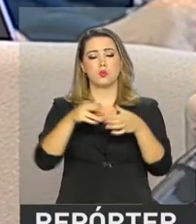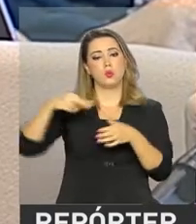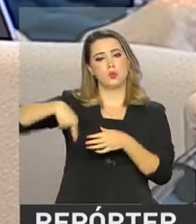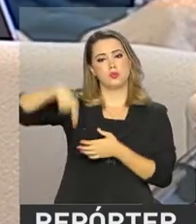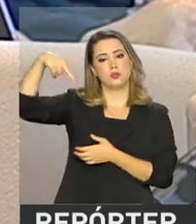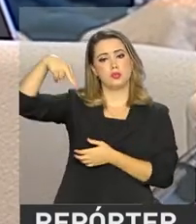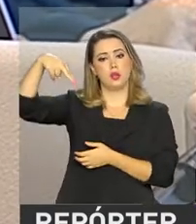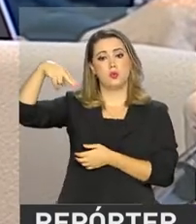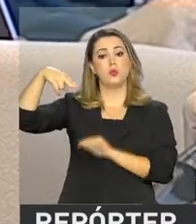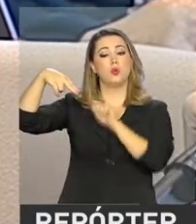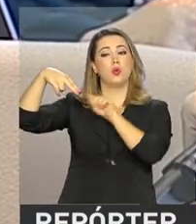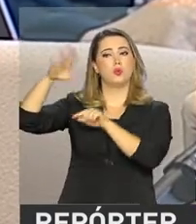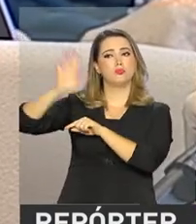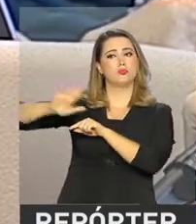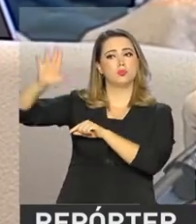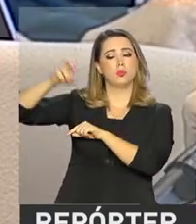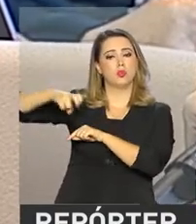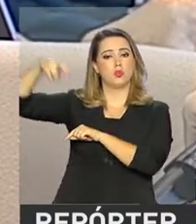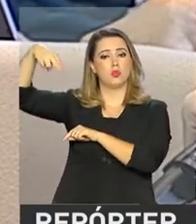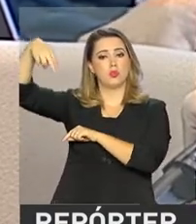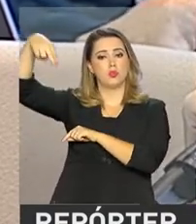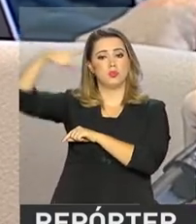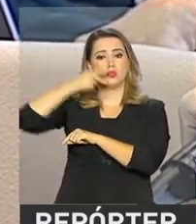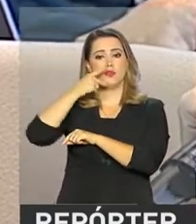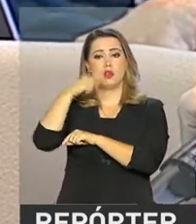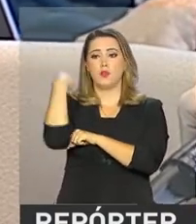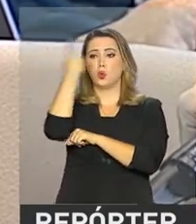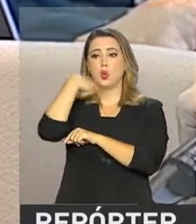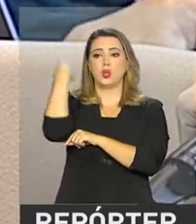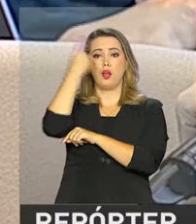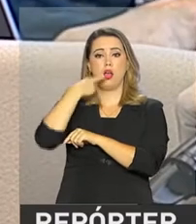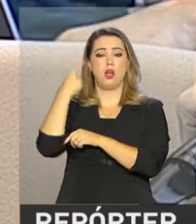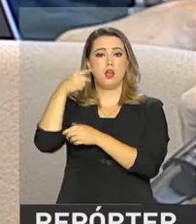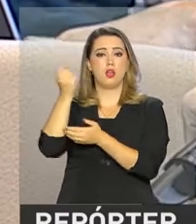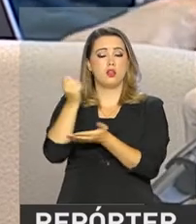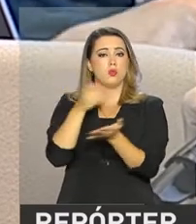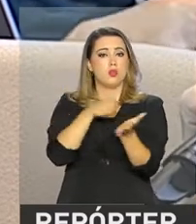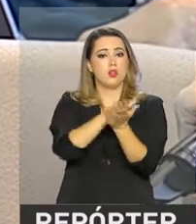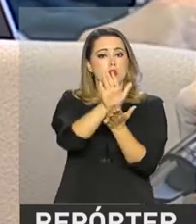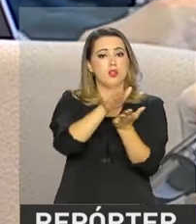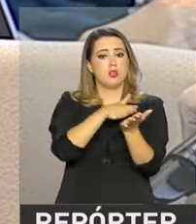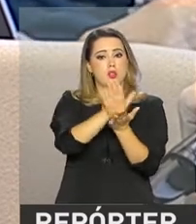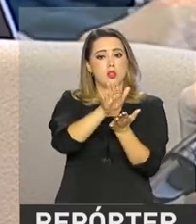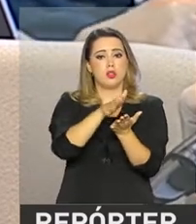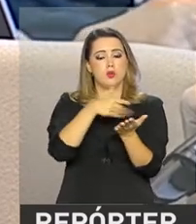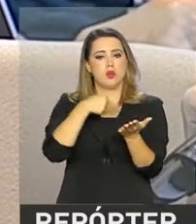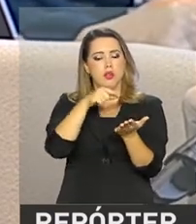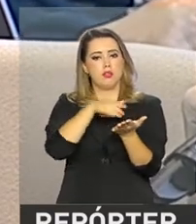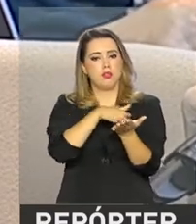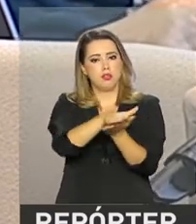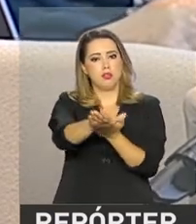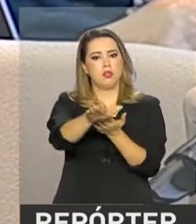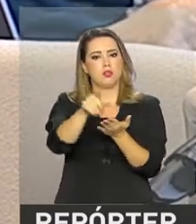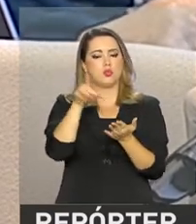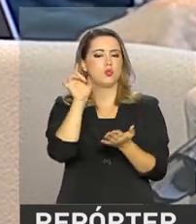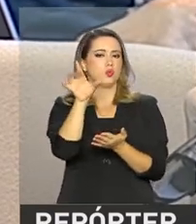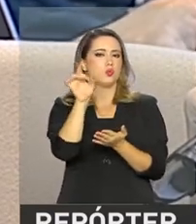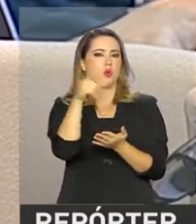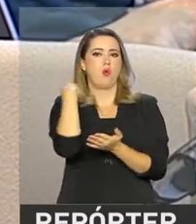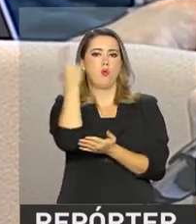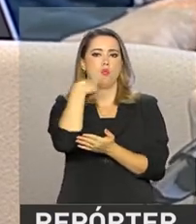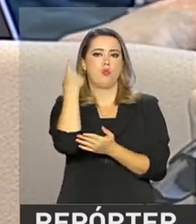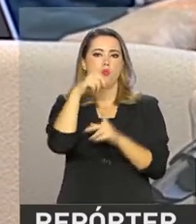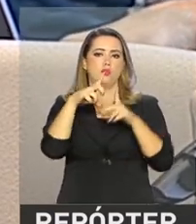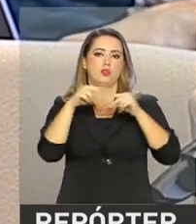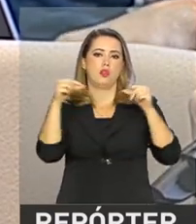e eles falavam muito dessa questão do fuso horário e que o cartão de confirmação tem apenas o horário